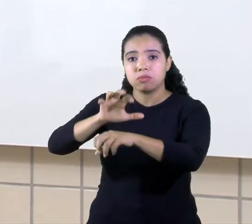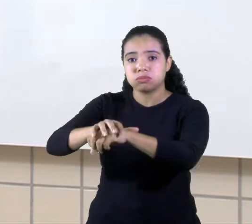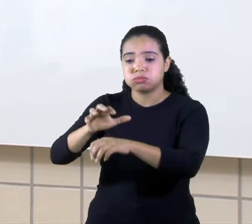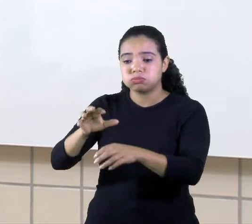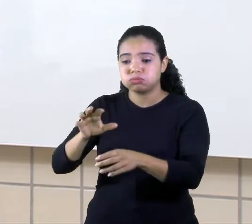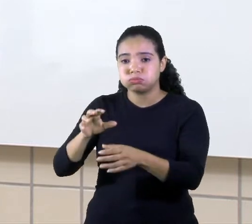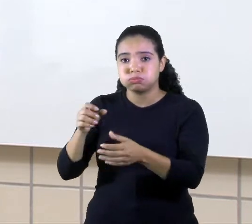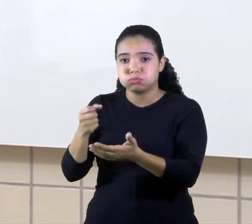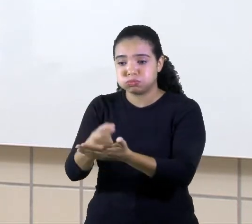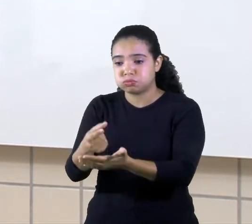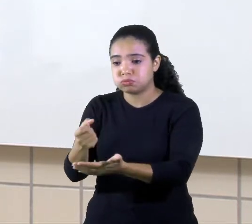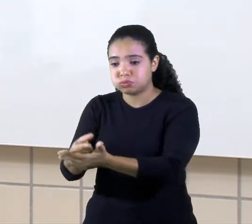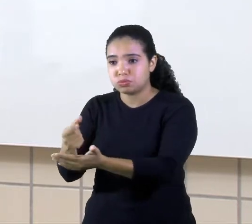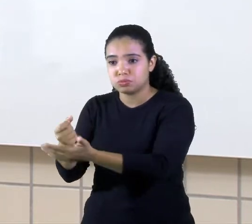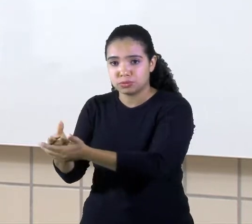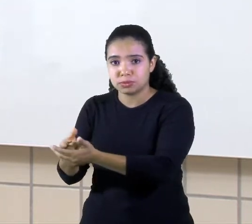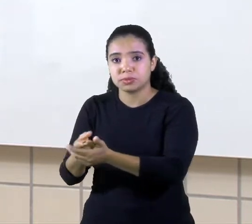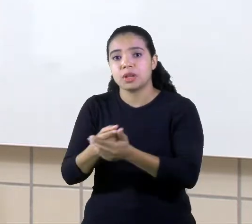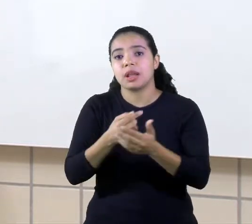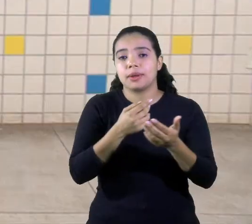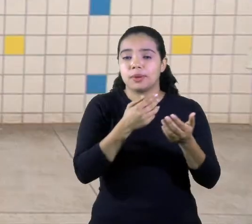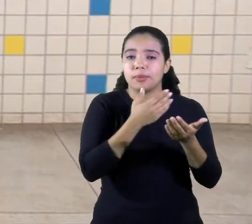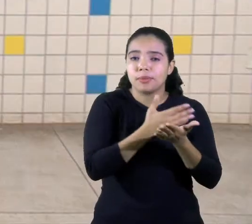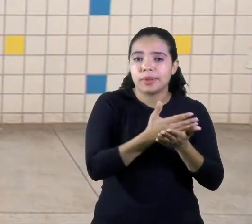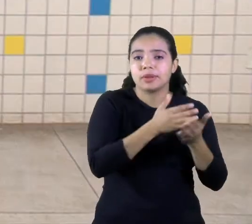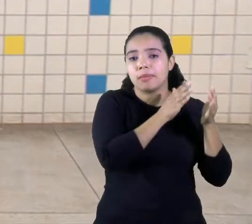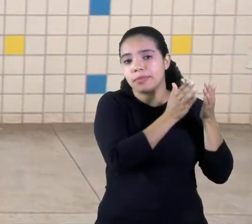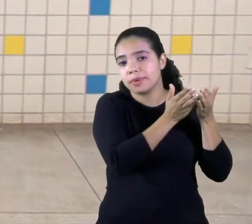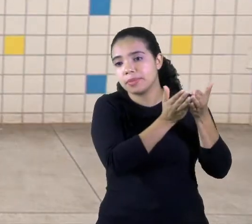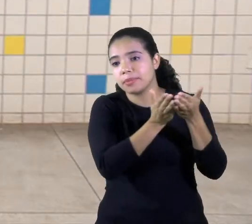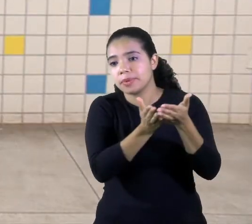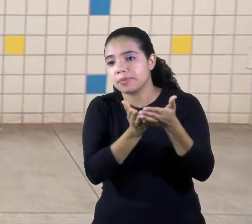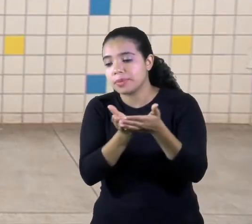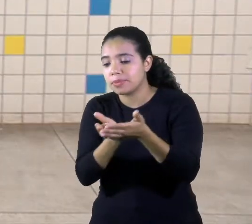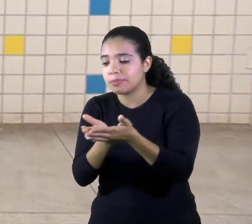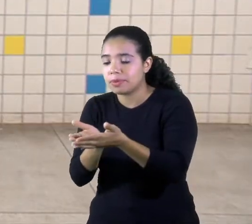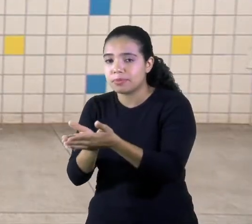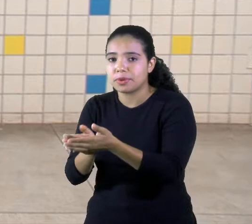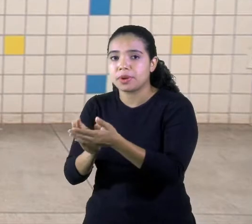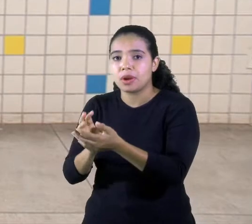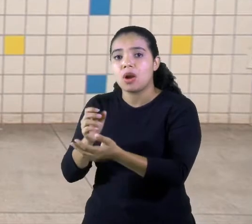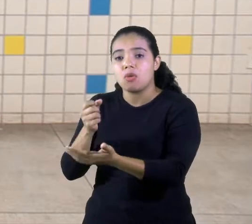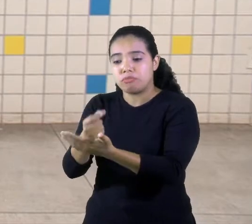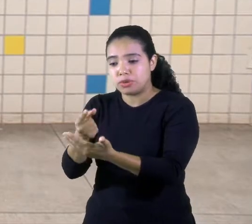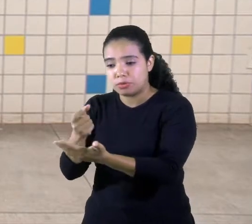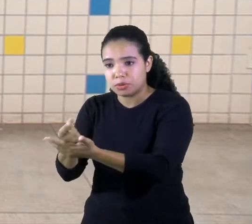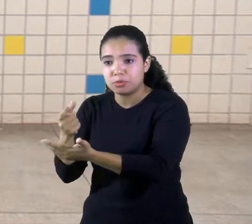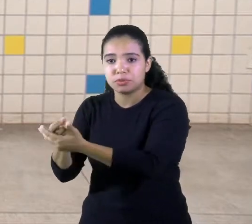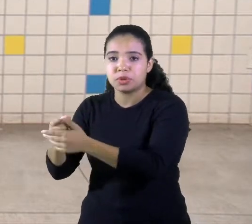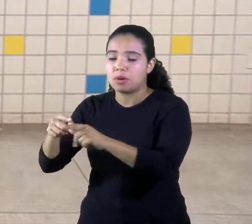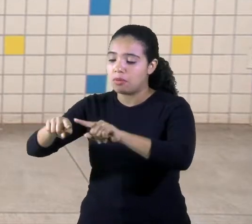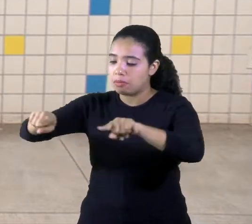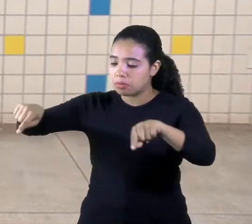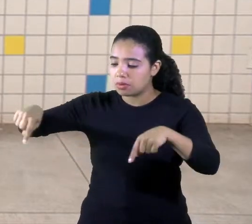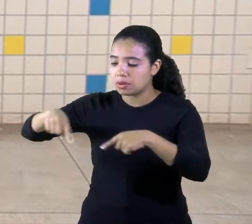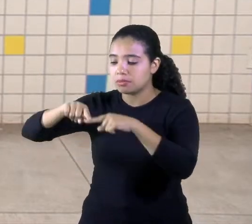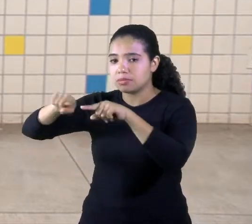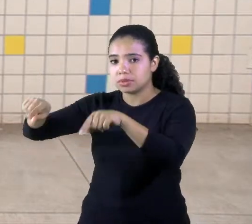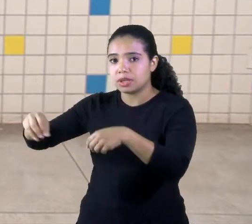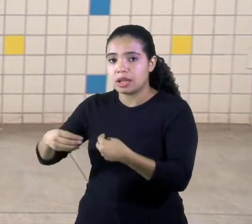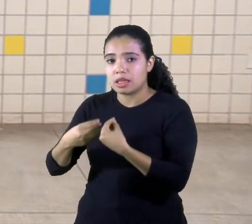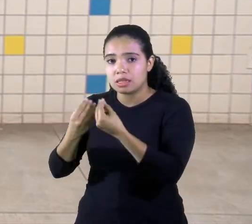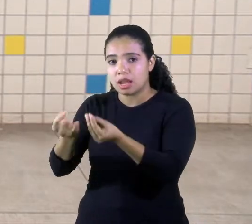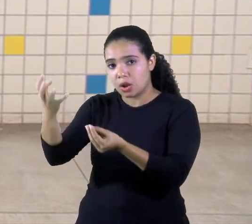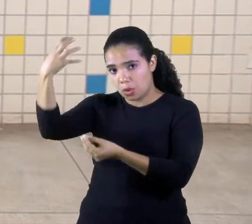chamadas capitanias hereditárias. As capitanias hereditárias foram grandes extensões de terra doadas pela